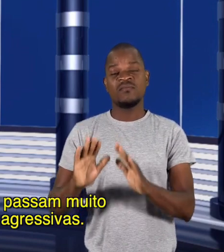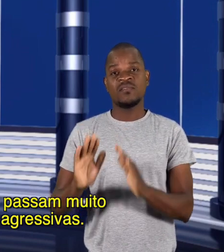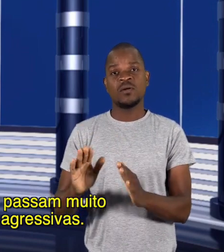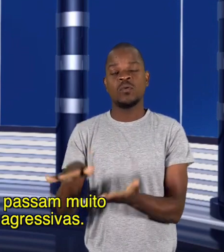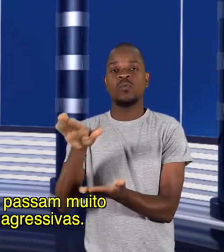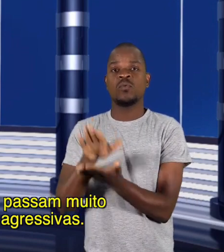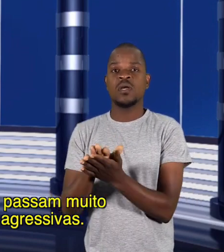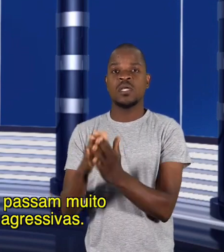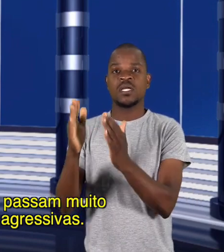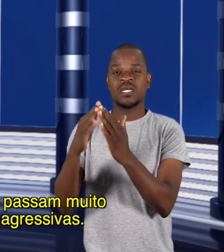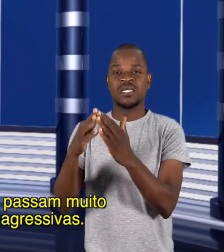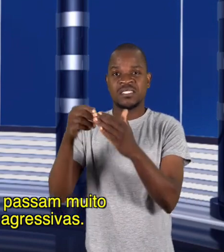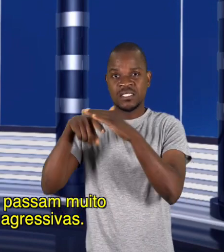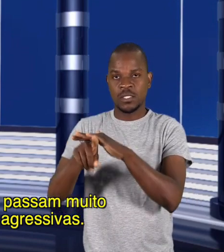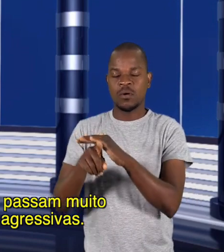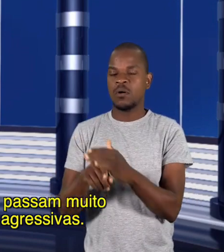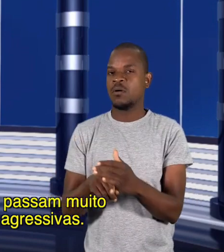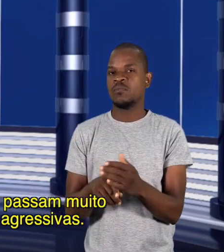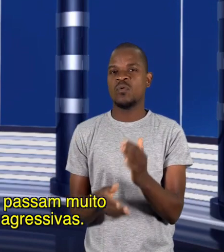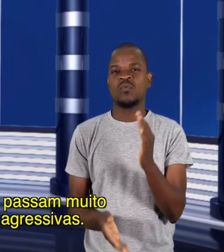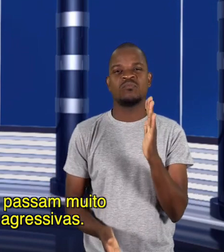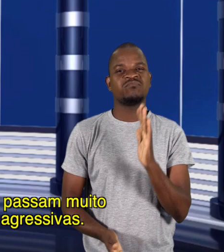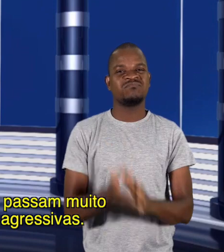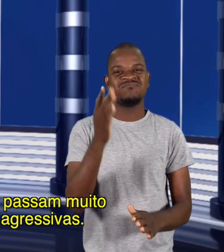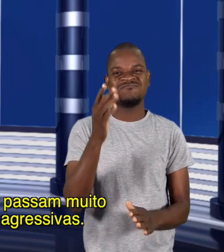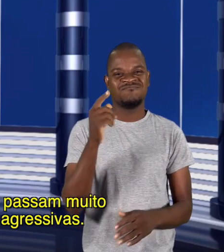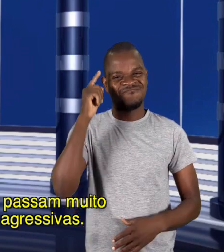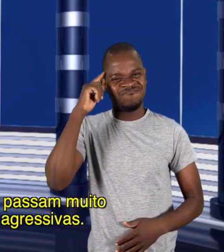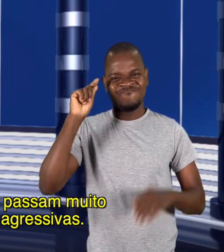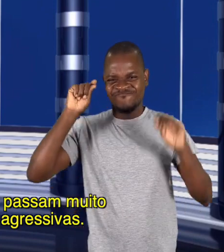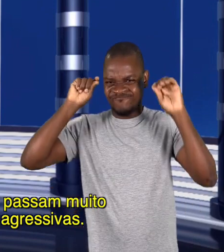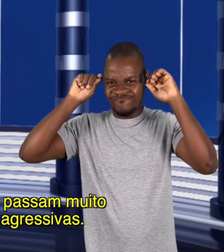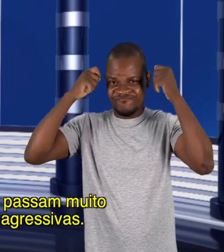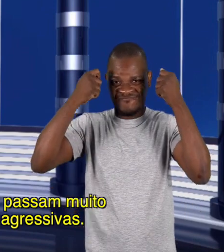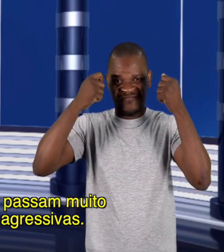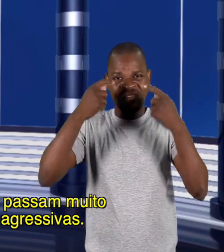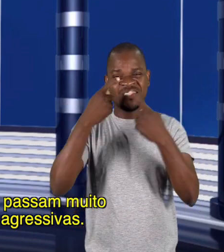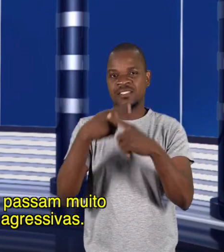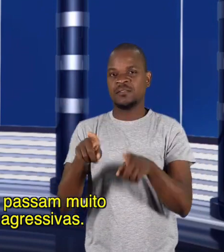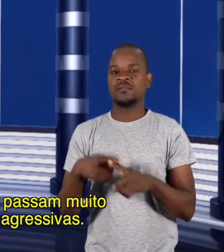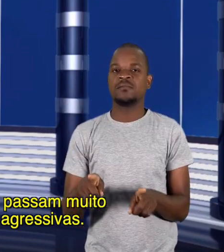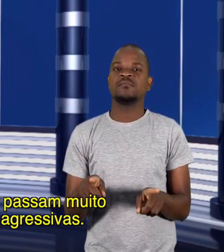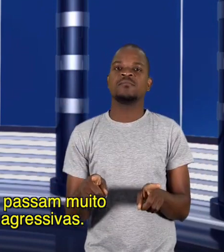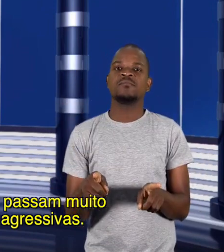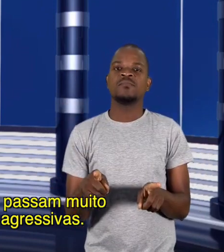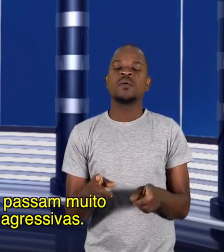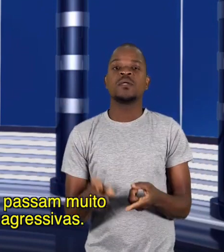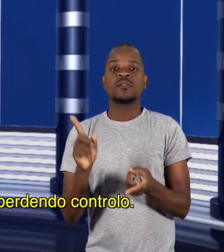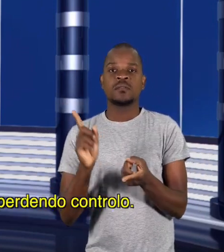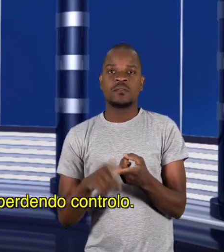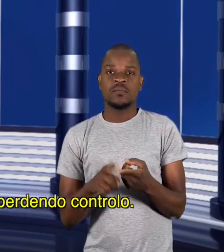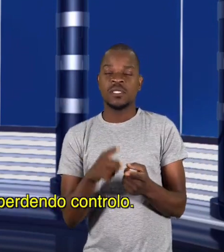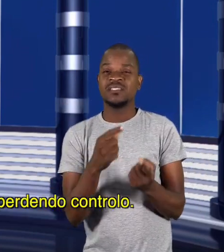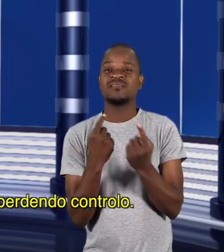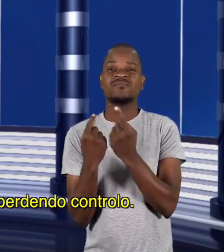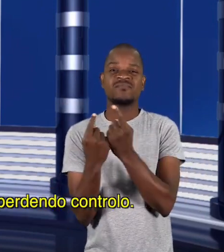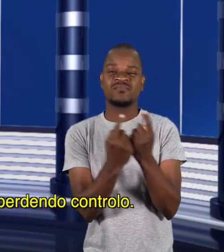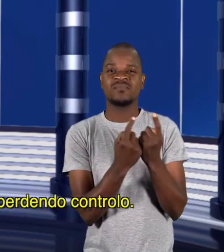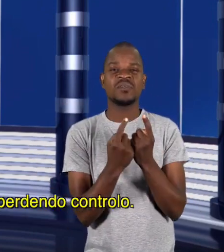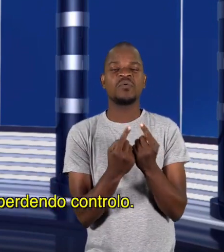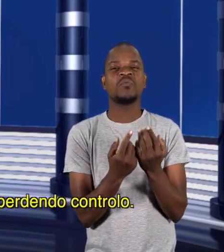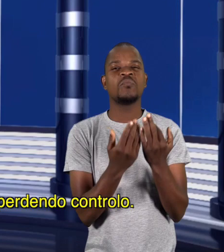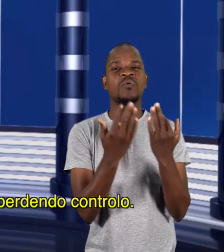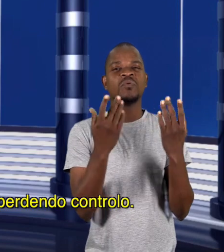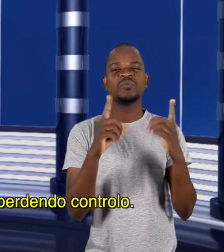muitas vezes, quando passam muito tempo fechadas, acabam também tornando-se agressivas porque estamos, de certa maneira, a mudar a rotina das crianças.